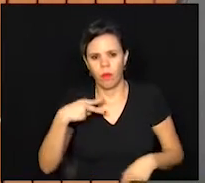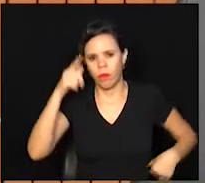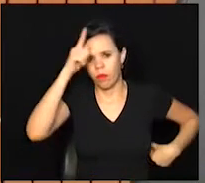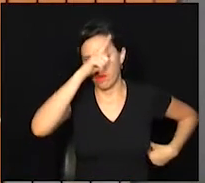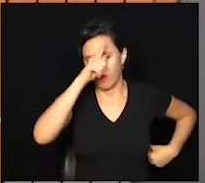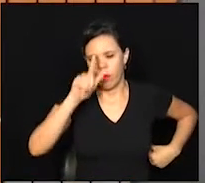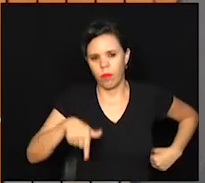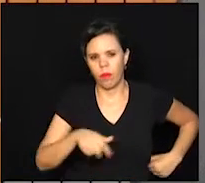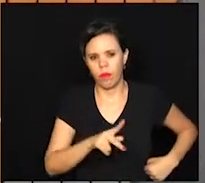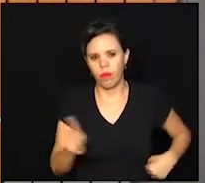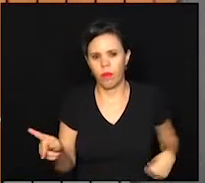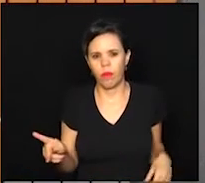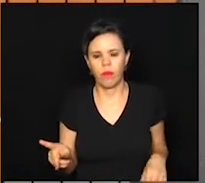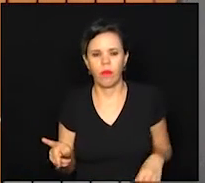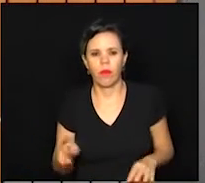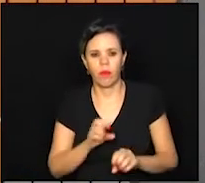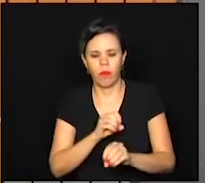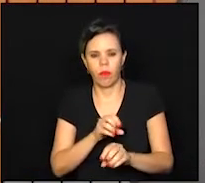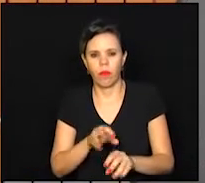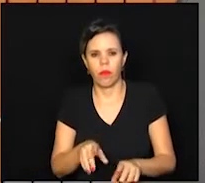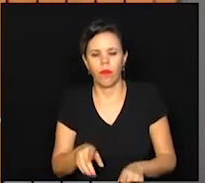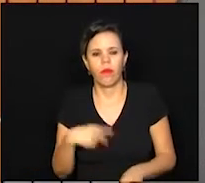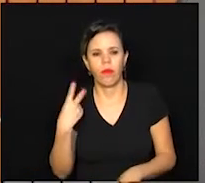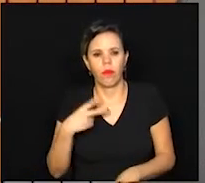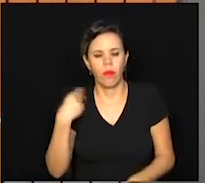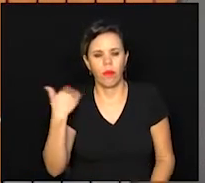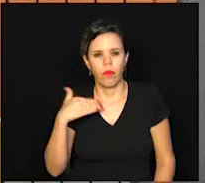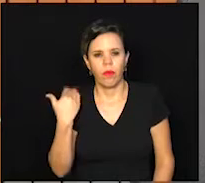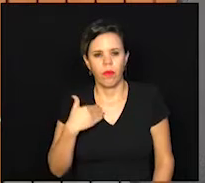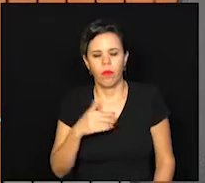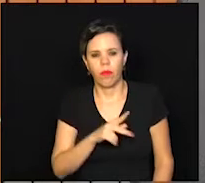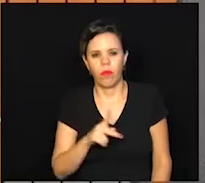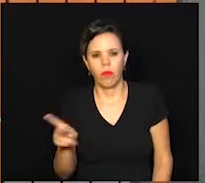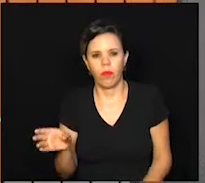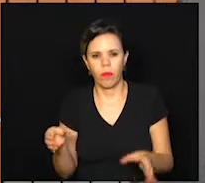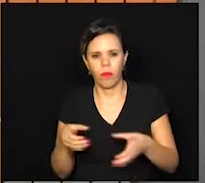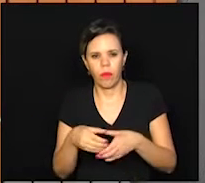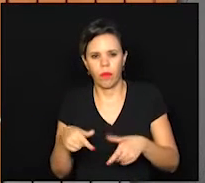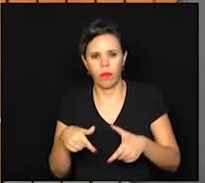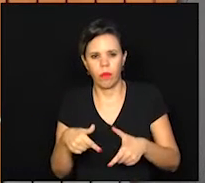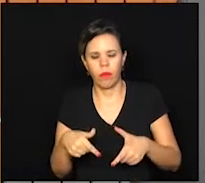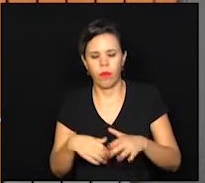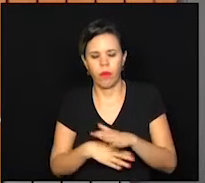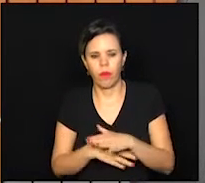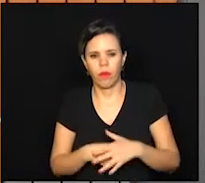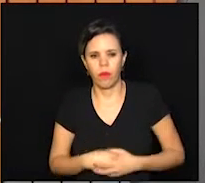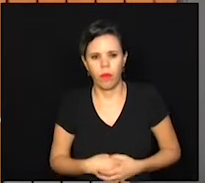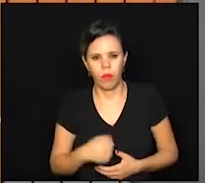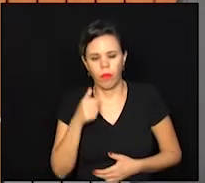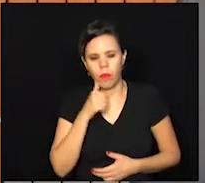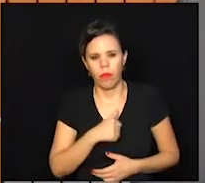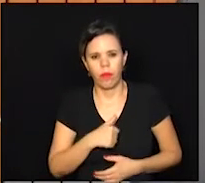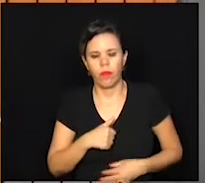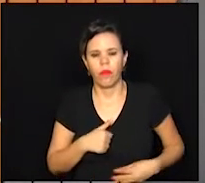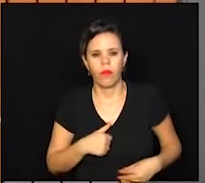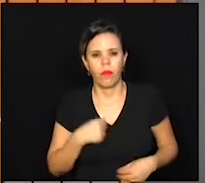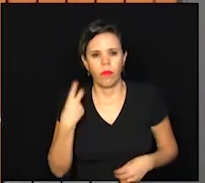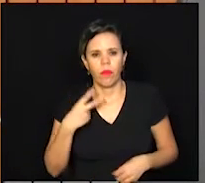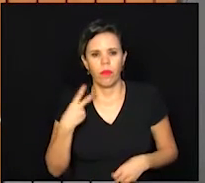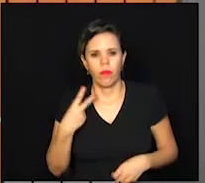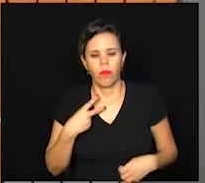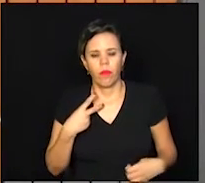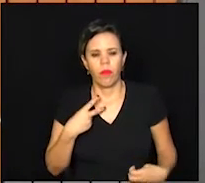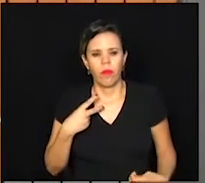que é presidente da Comissão de Educação, a vereadora Mariana Conte, que é presidente da Comissão da Mulher, a vereadora